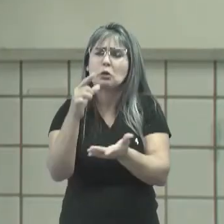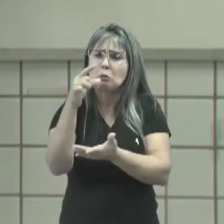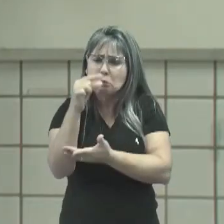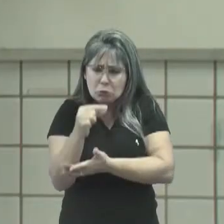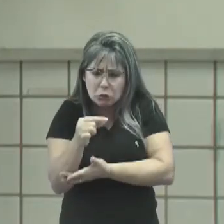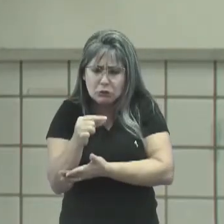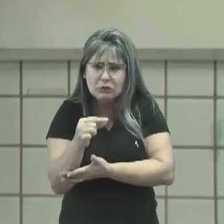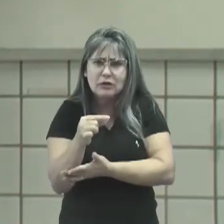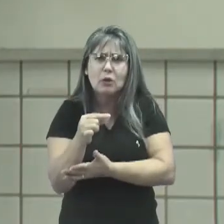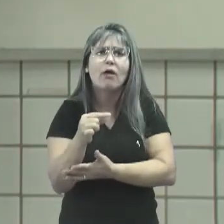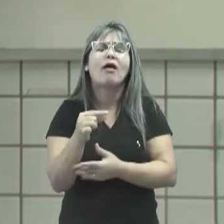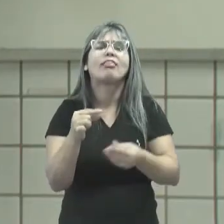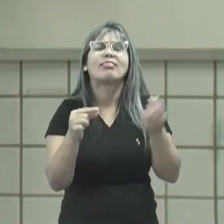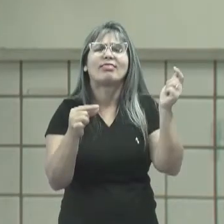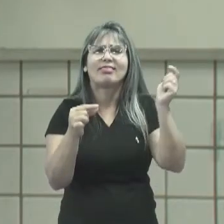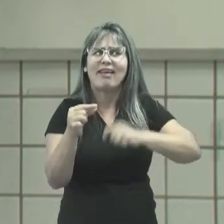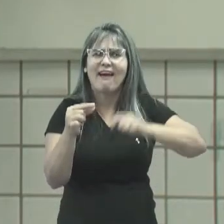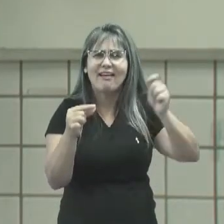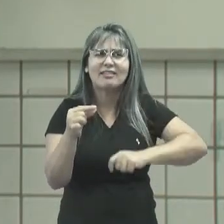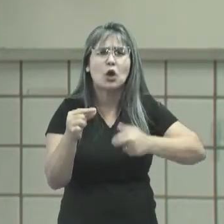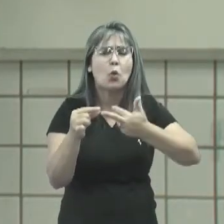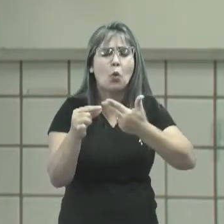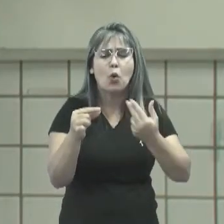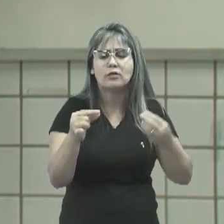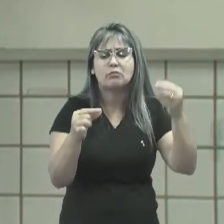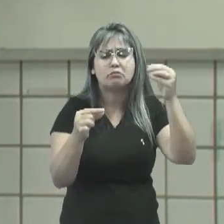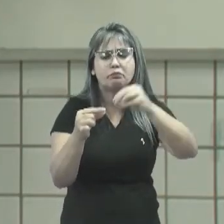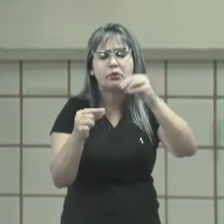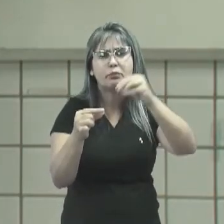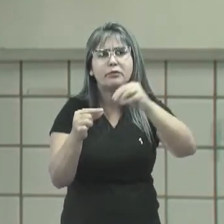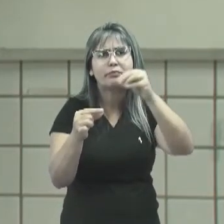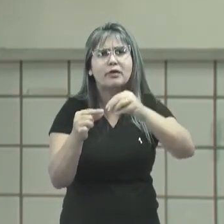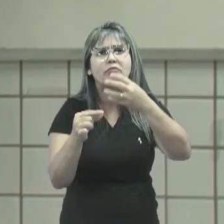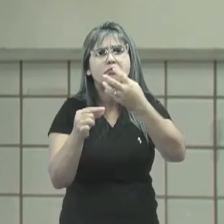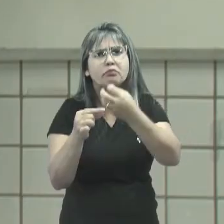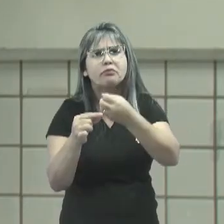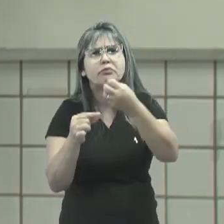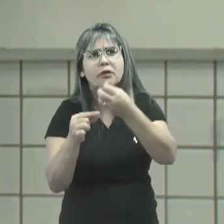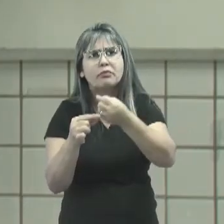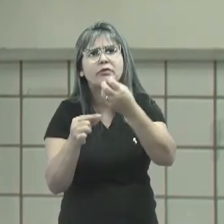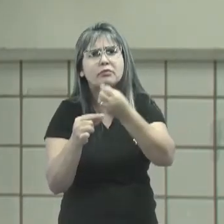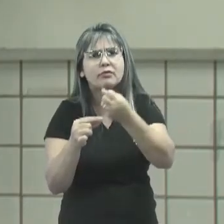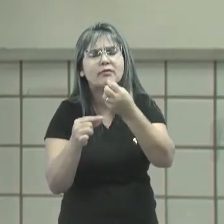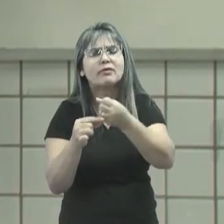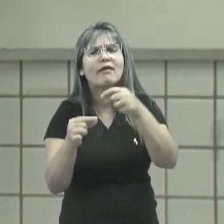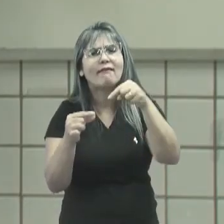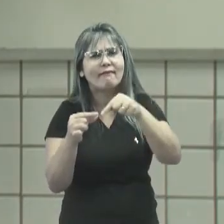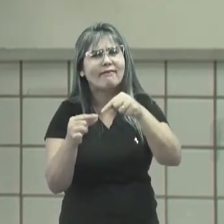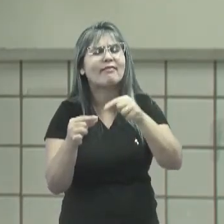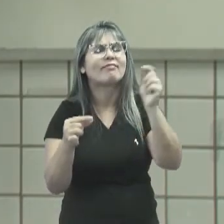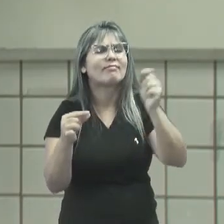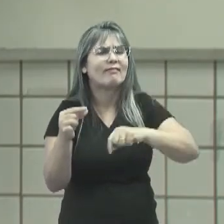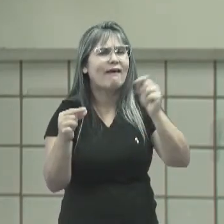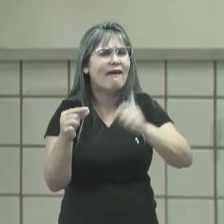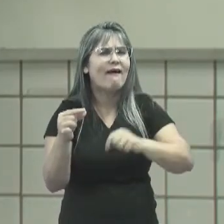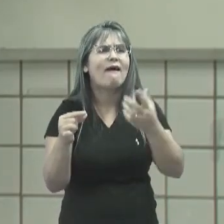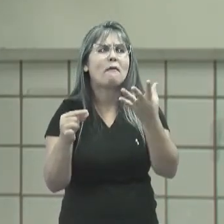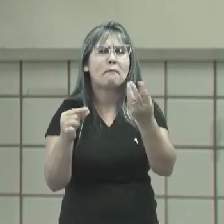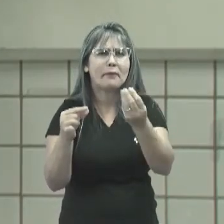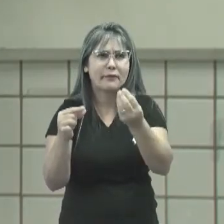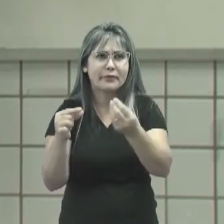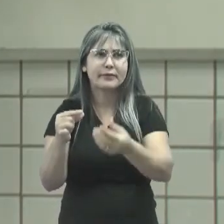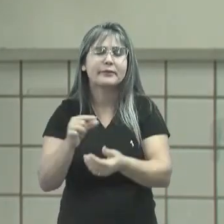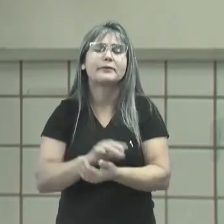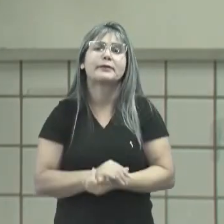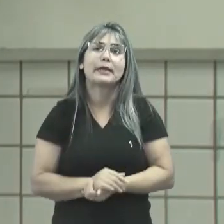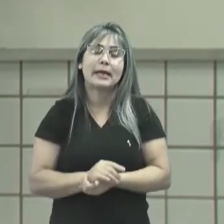do equipamento e aumenta a capacidade dele armazenar dados, né? Promovendo os microprocessadores aí, né?